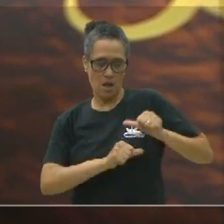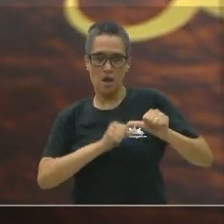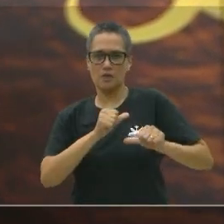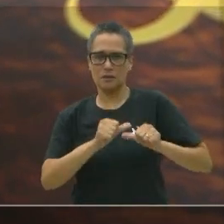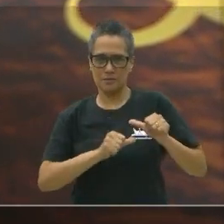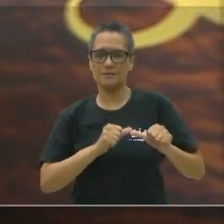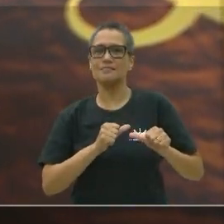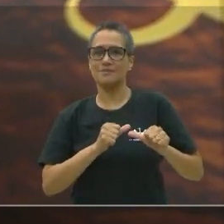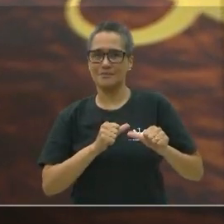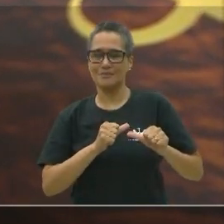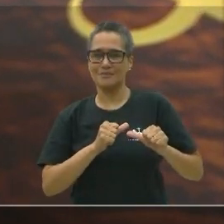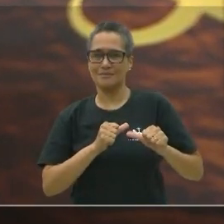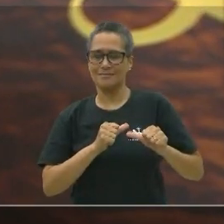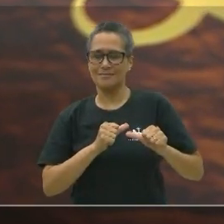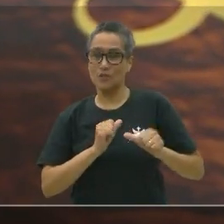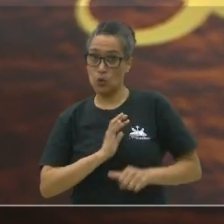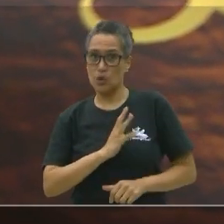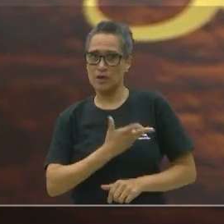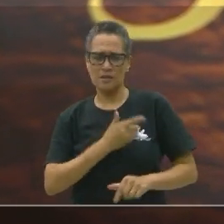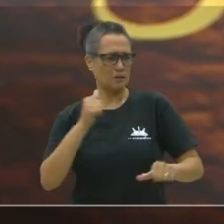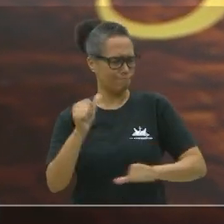coração modificado.